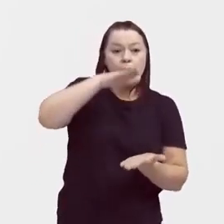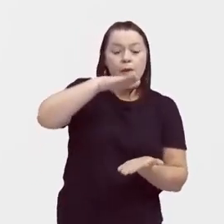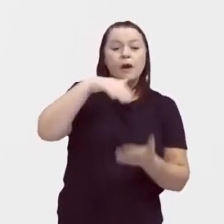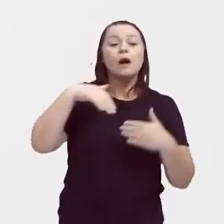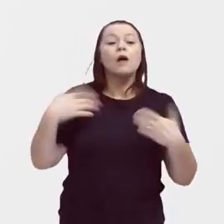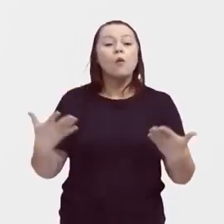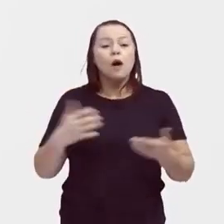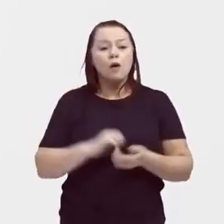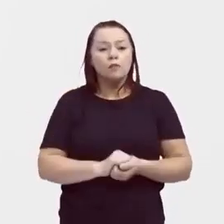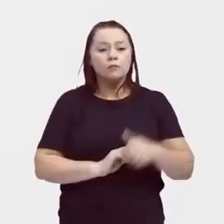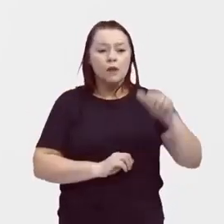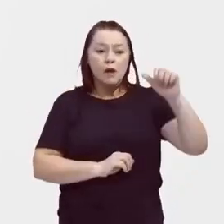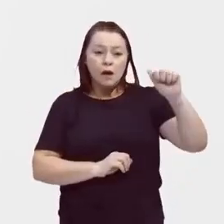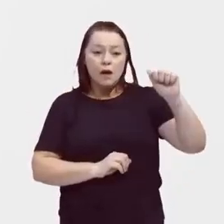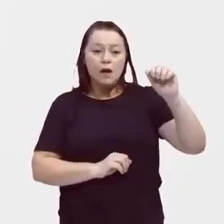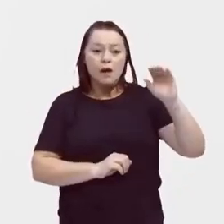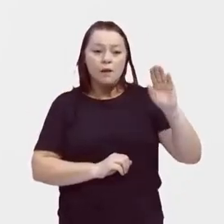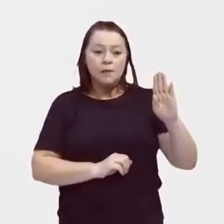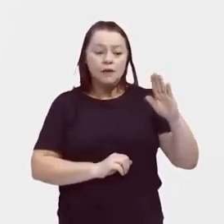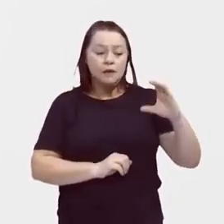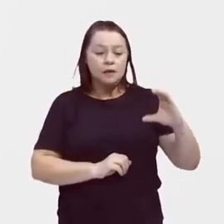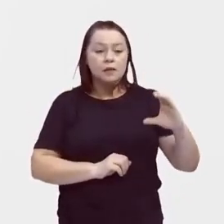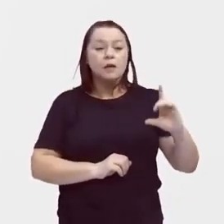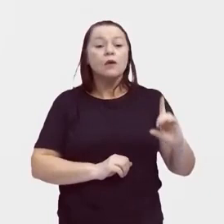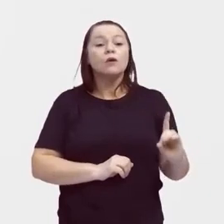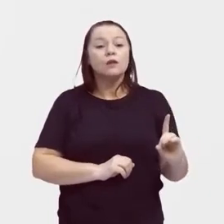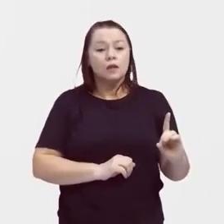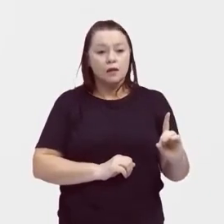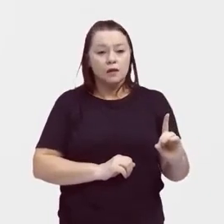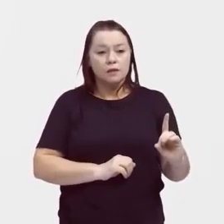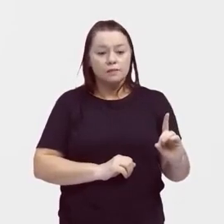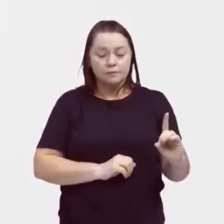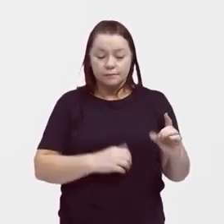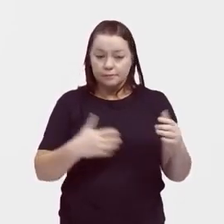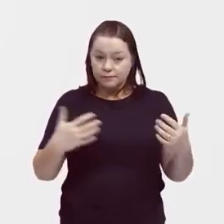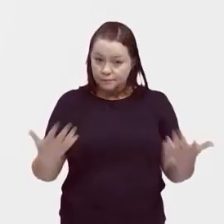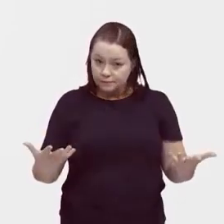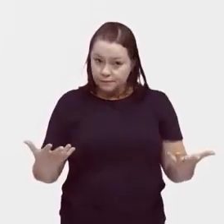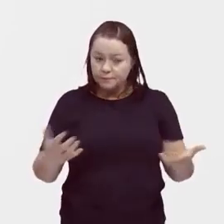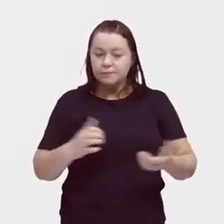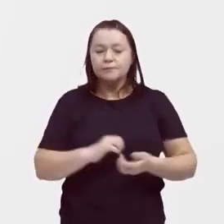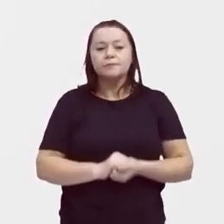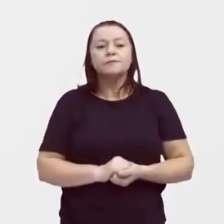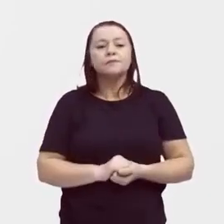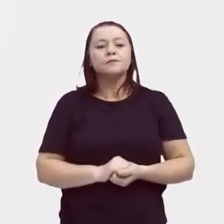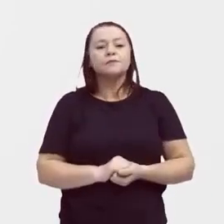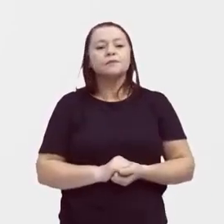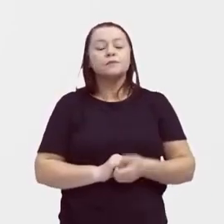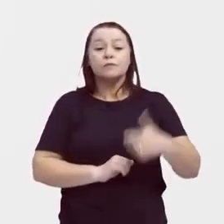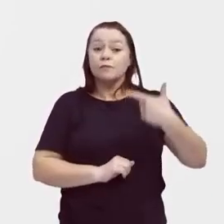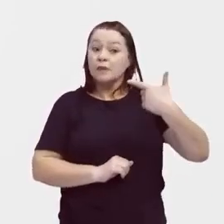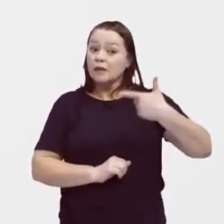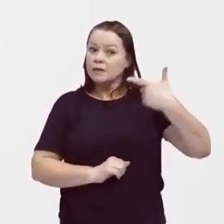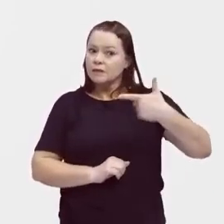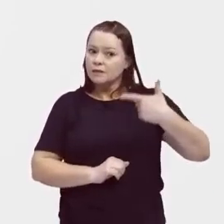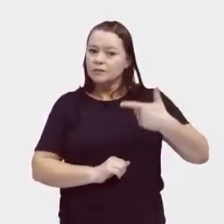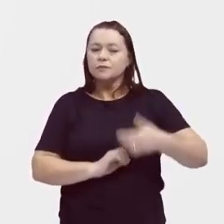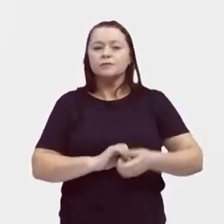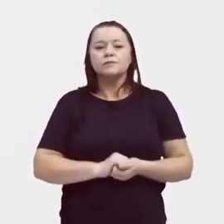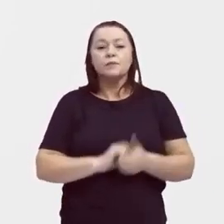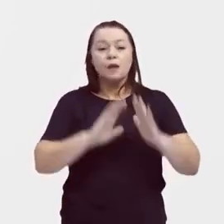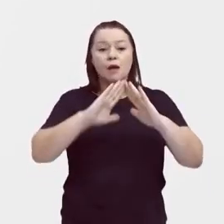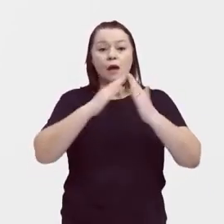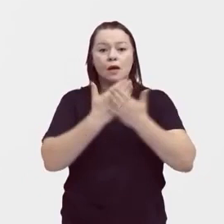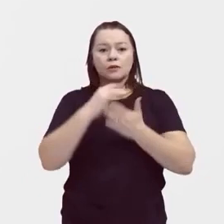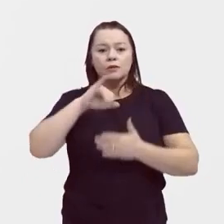letra B, feijão, letra C, leite ou letra D, café. Próximo exercitando. A escola de